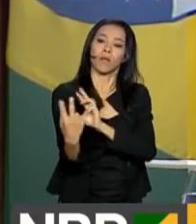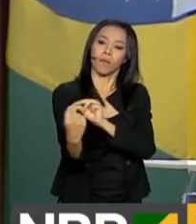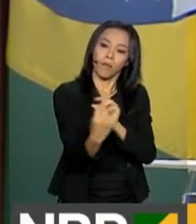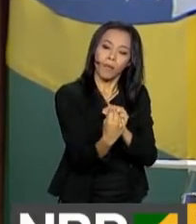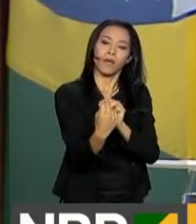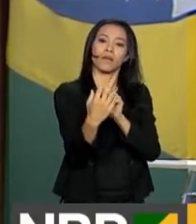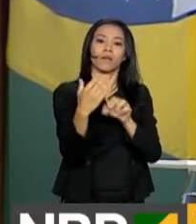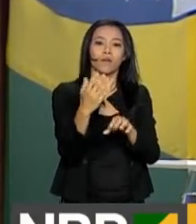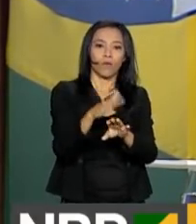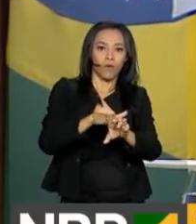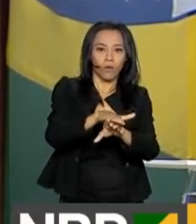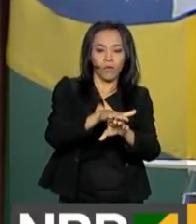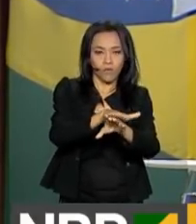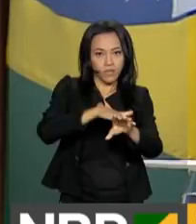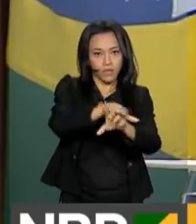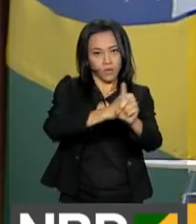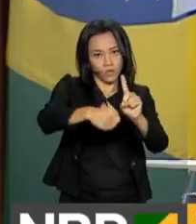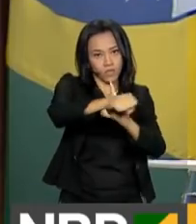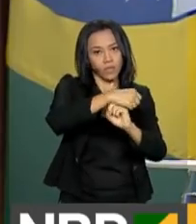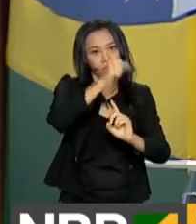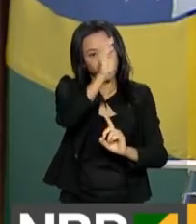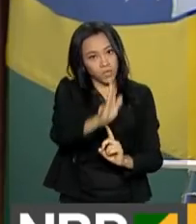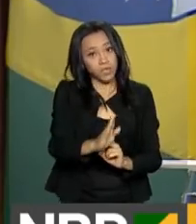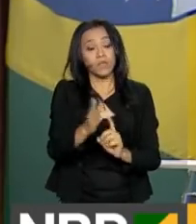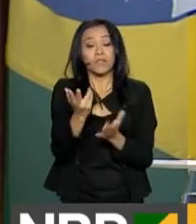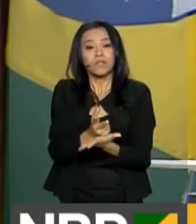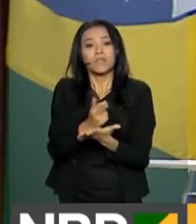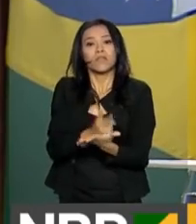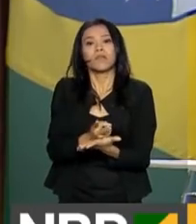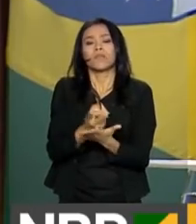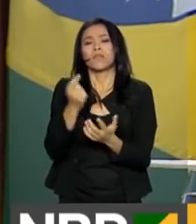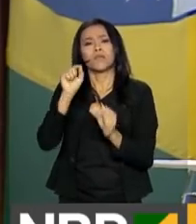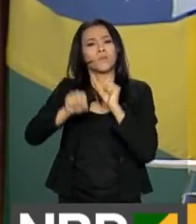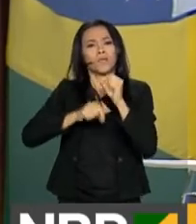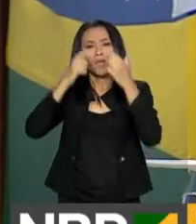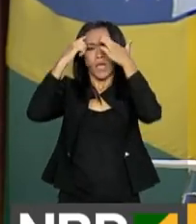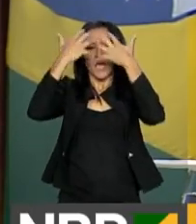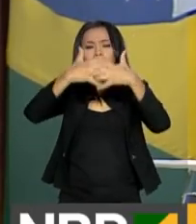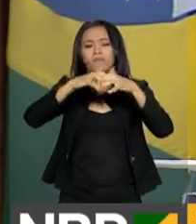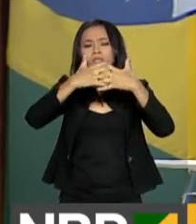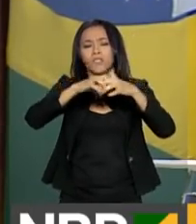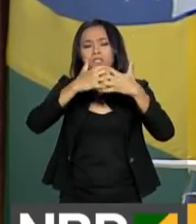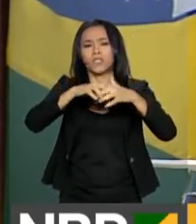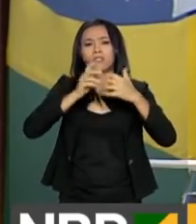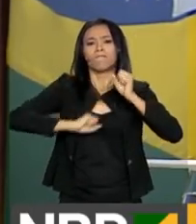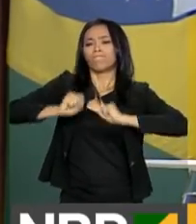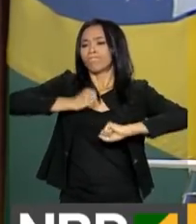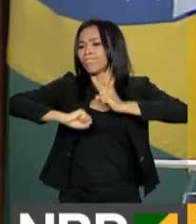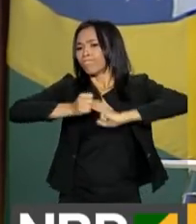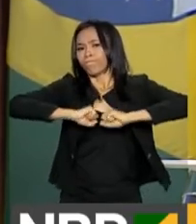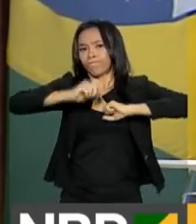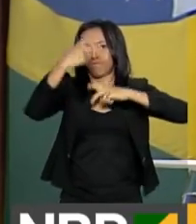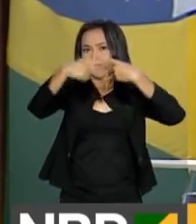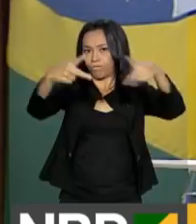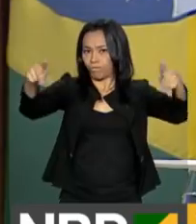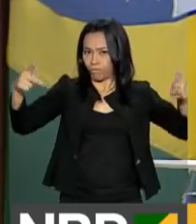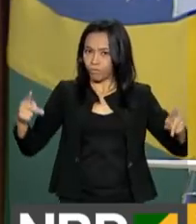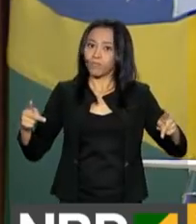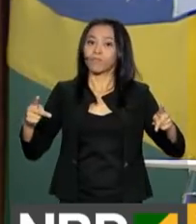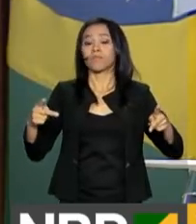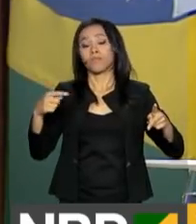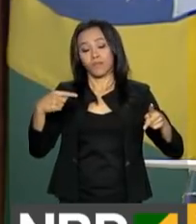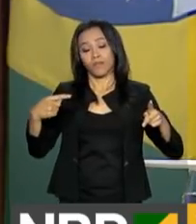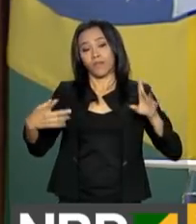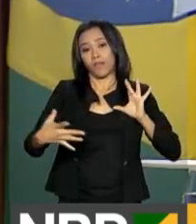sociedade brasileira fazendo refletir os anseios da sociedade por meio da legislação produzida